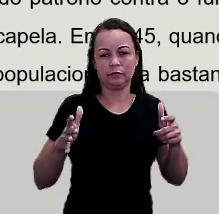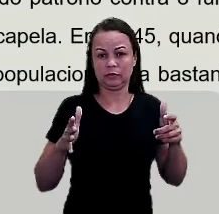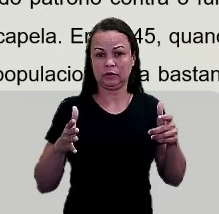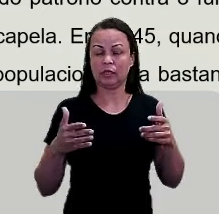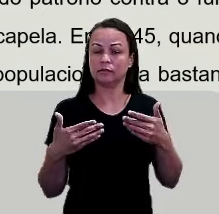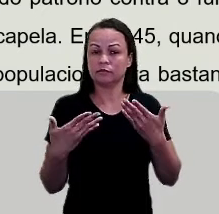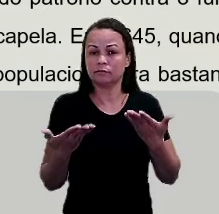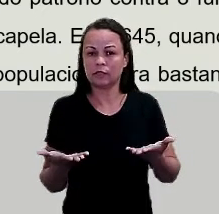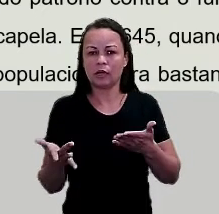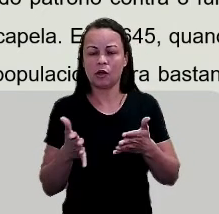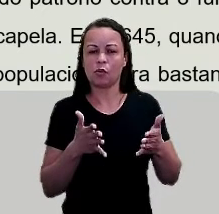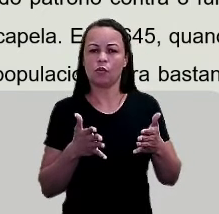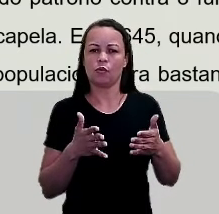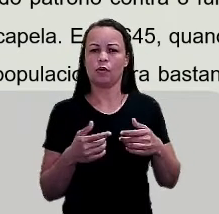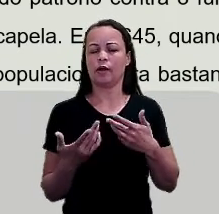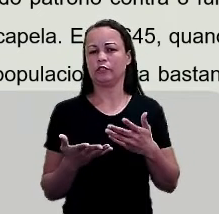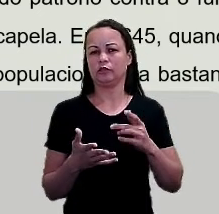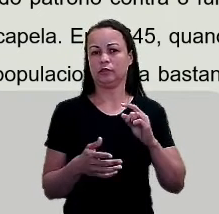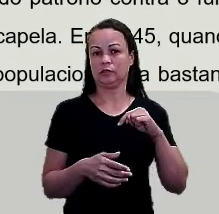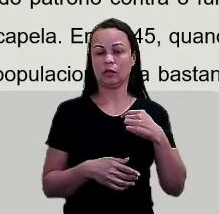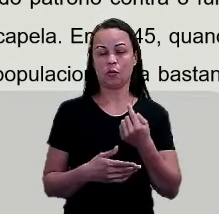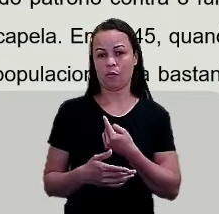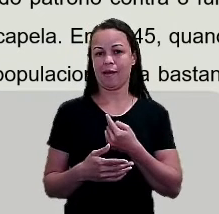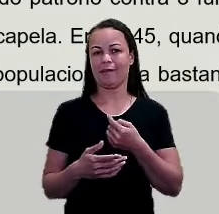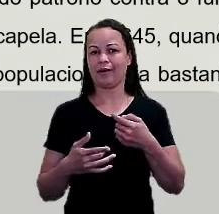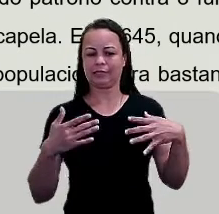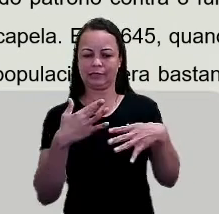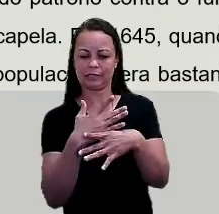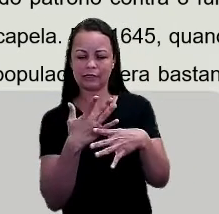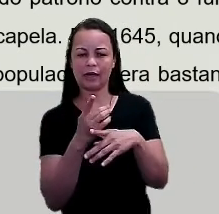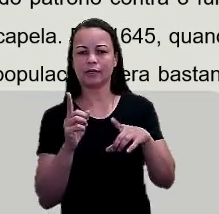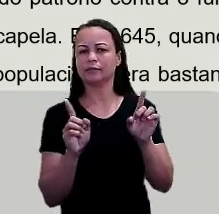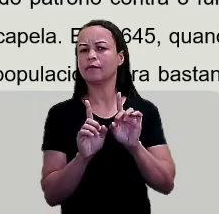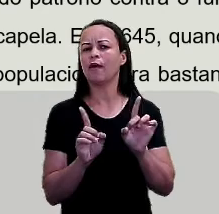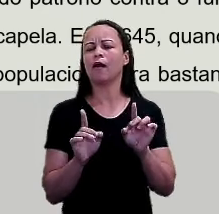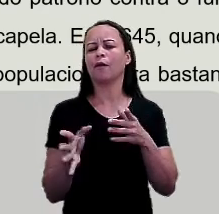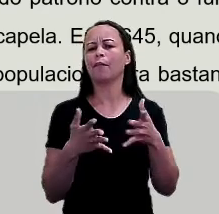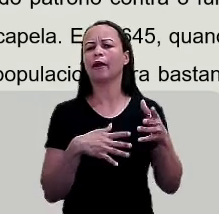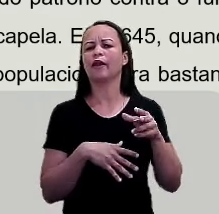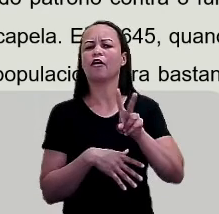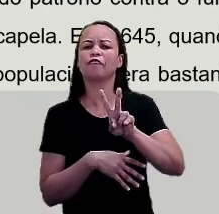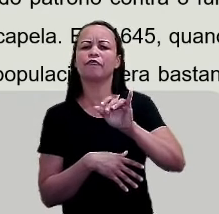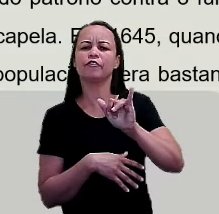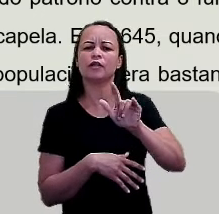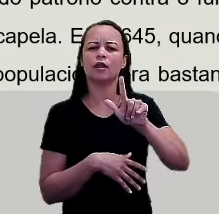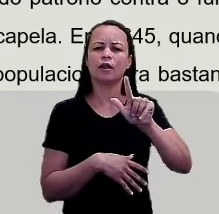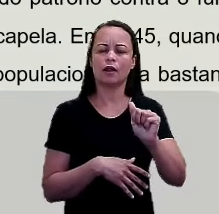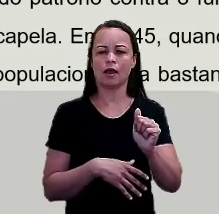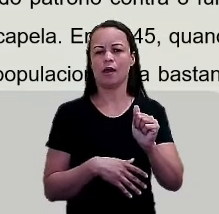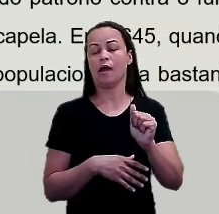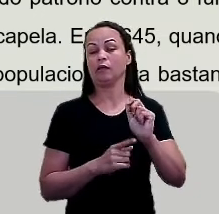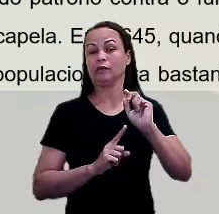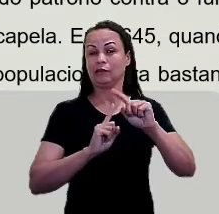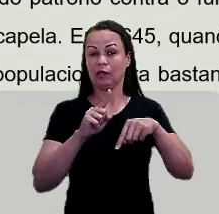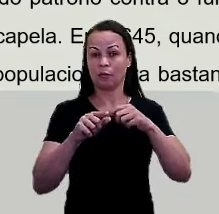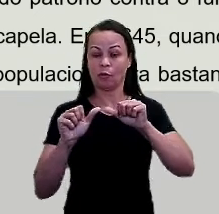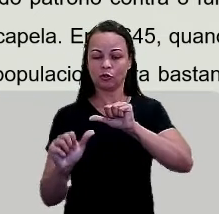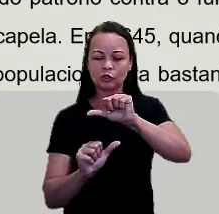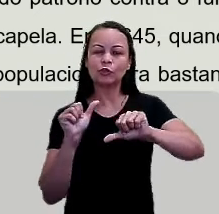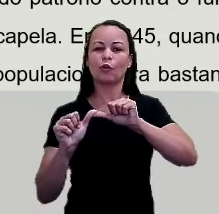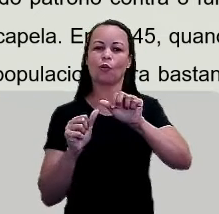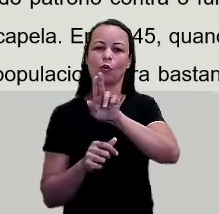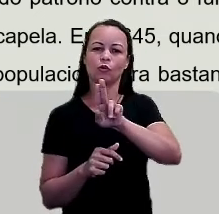até então, a gente não era cidade, era um povoado, era vila, até chegar em nome de cidade, até